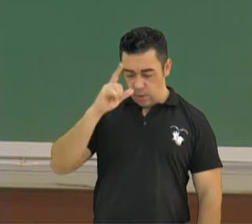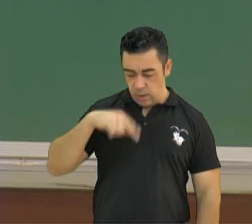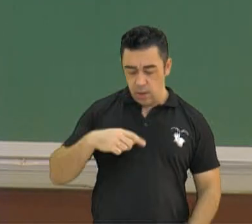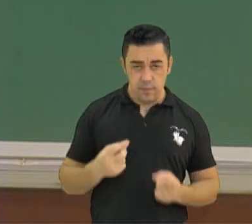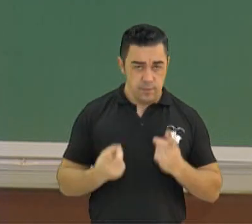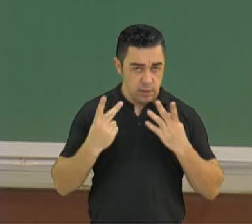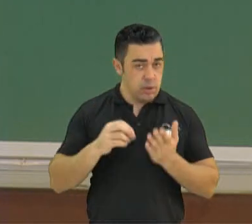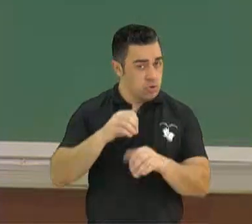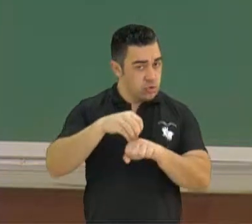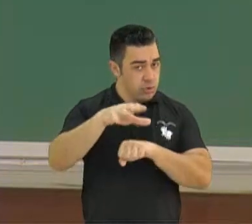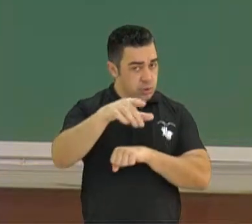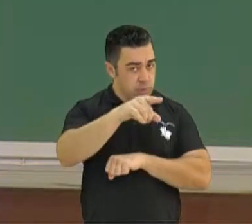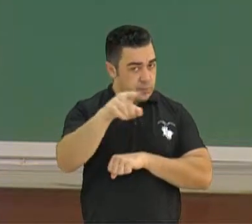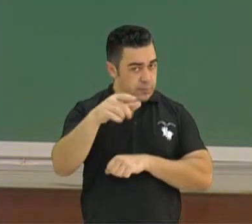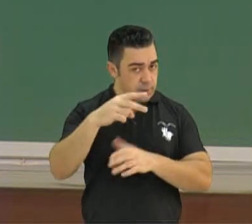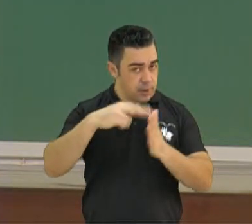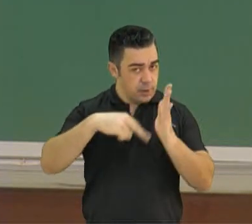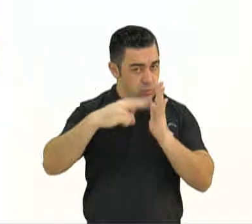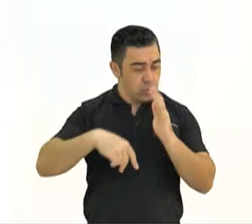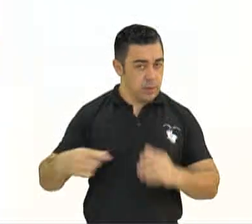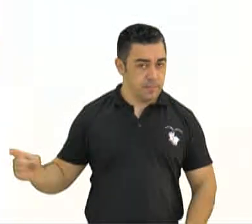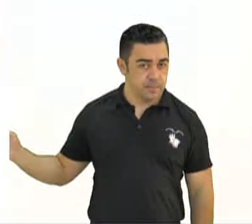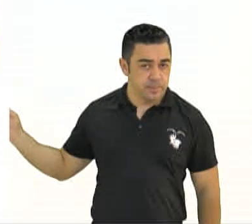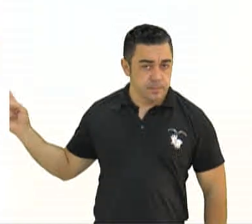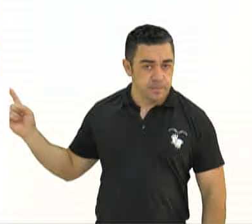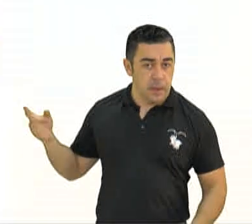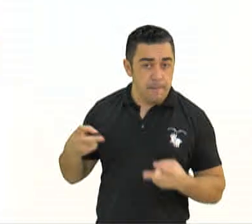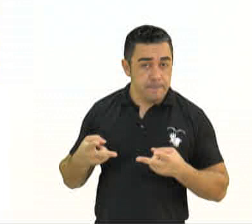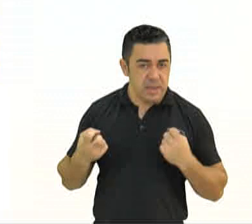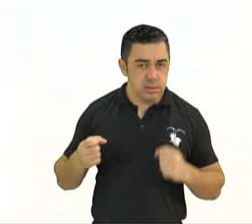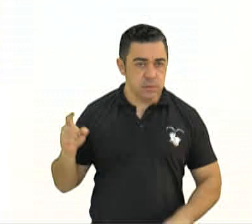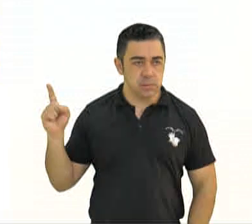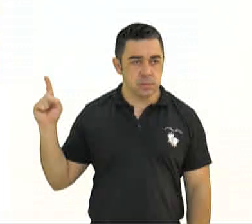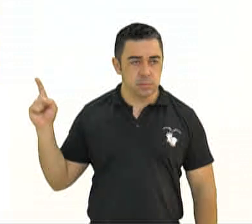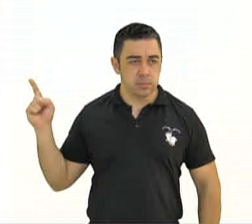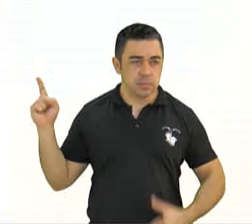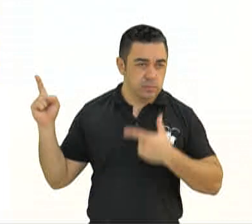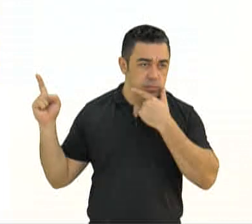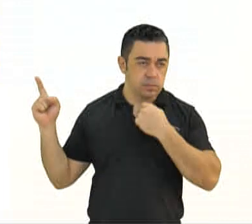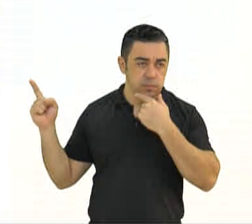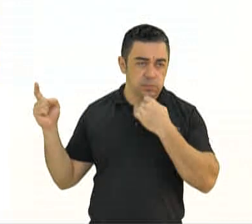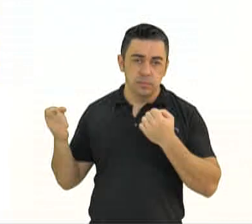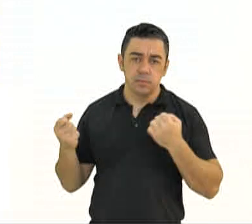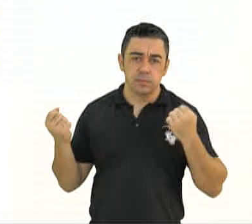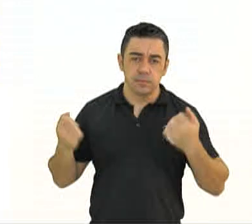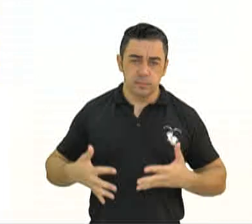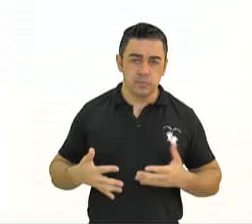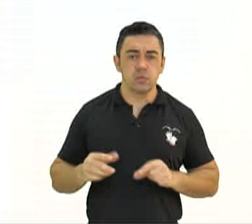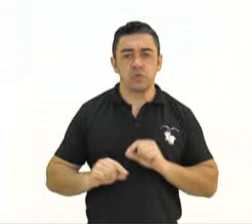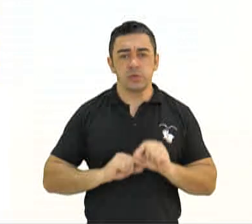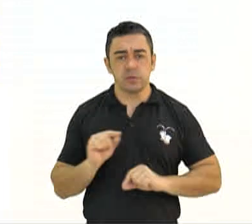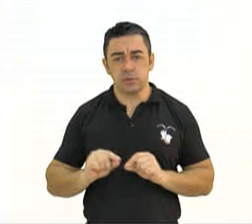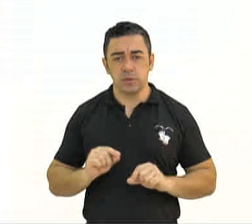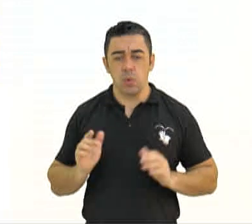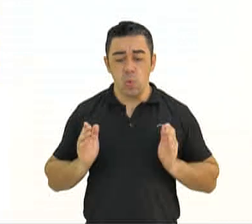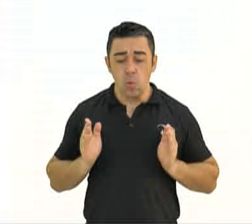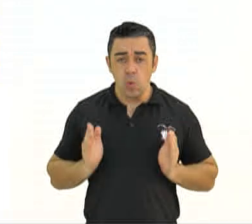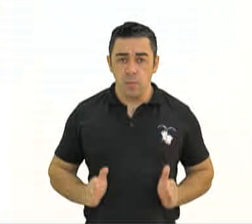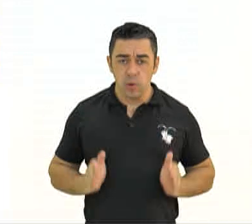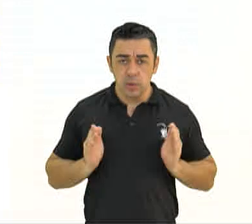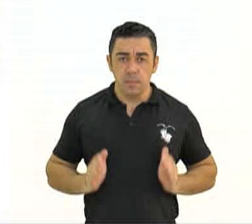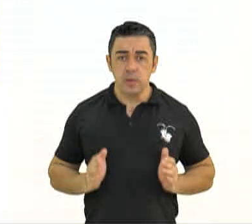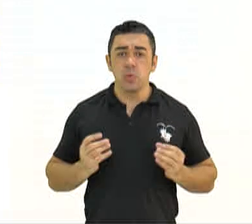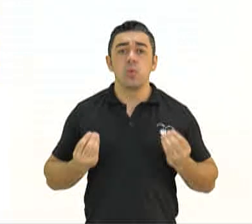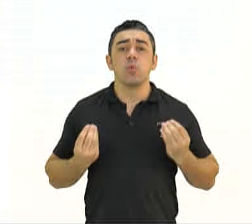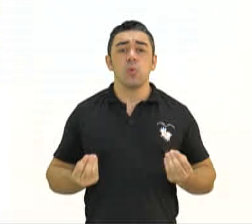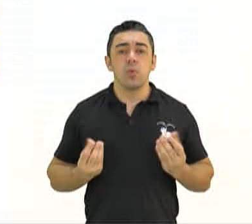de leitura. E observem que ele coloca que as pessoas vão ter um comportamento, elas se comportam